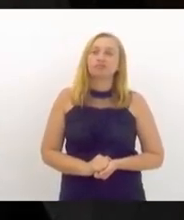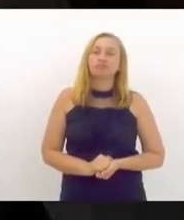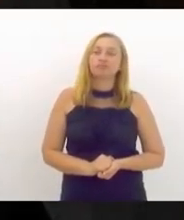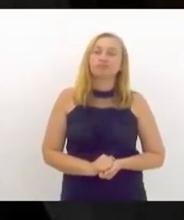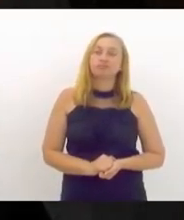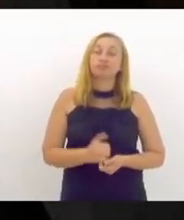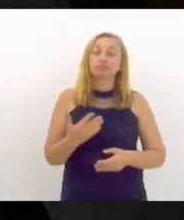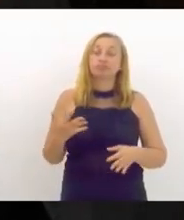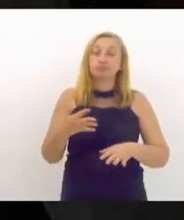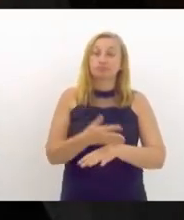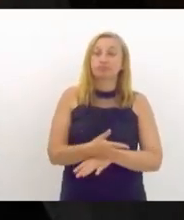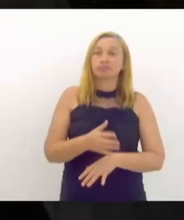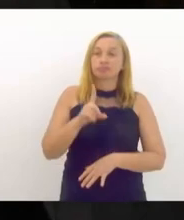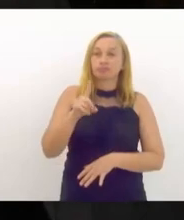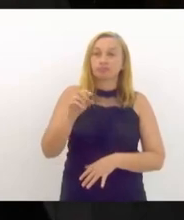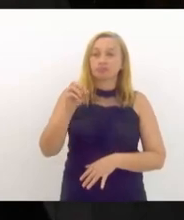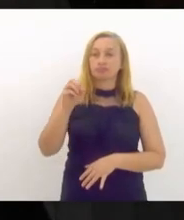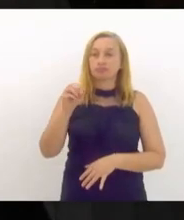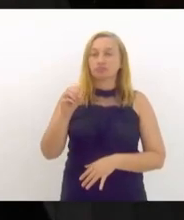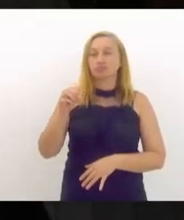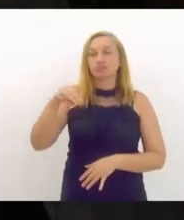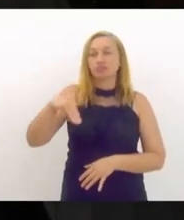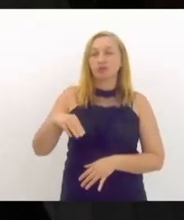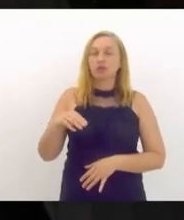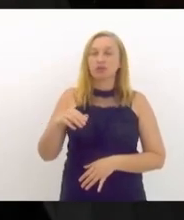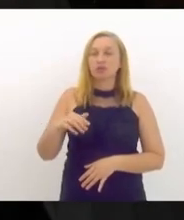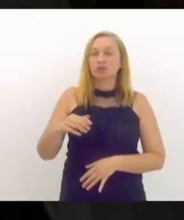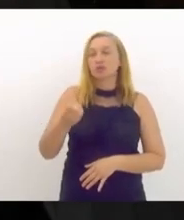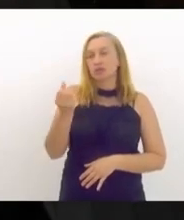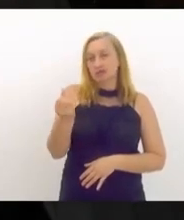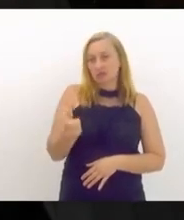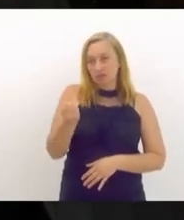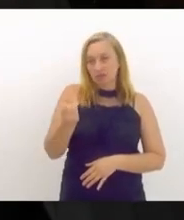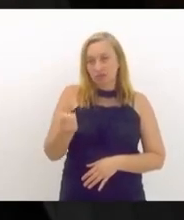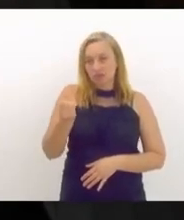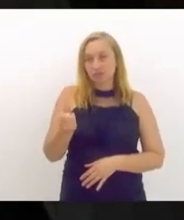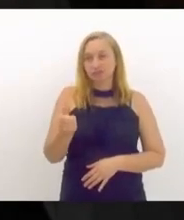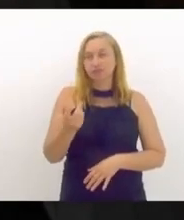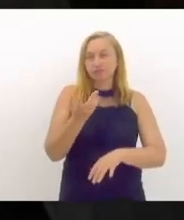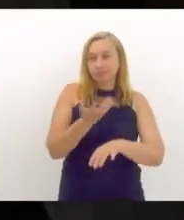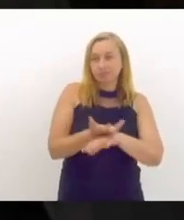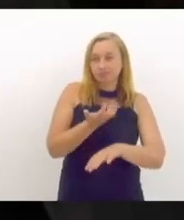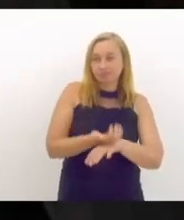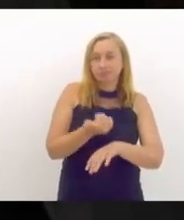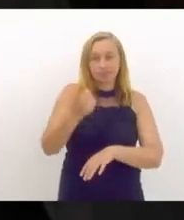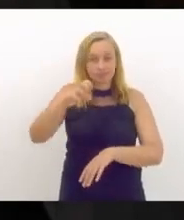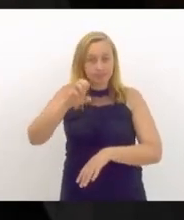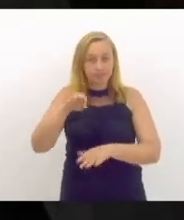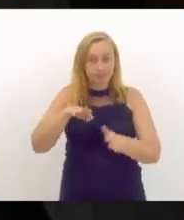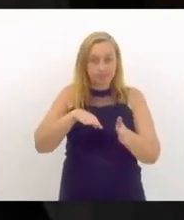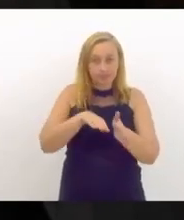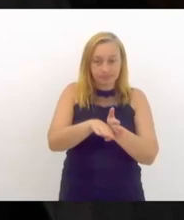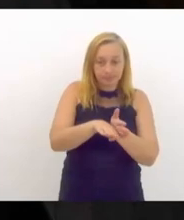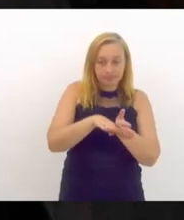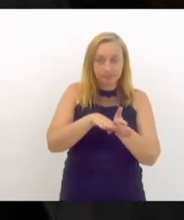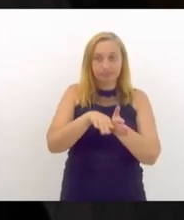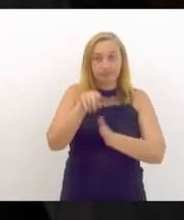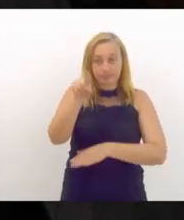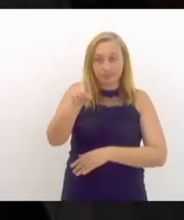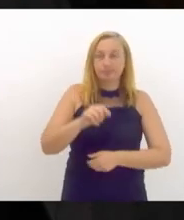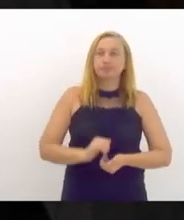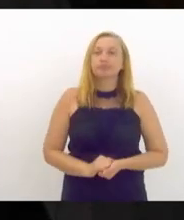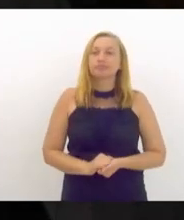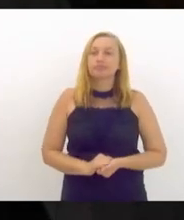João VI, né? Pegando lá a nossa querida Praça 15, desembarcou lá. Então,